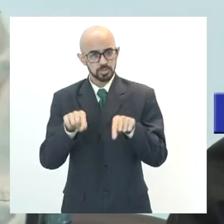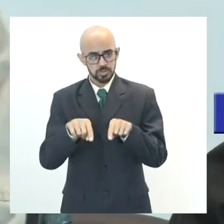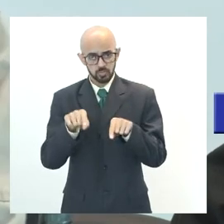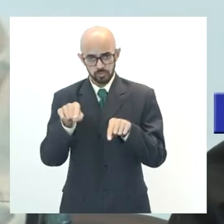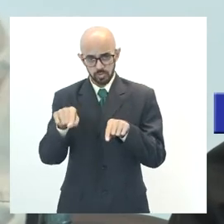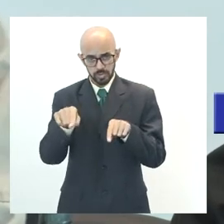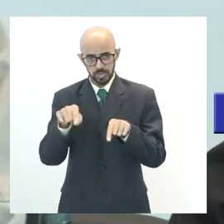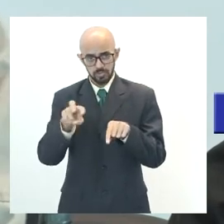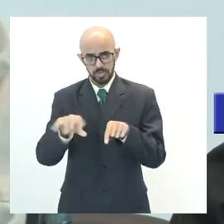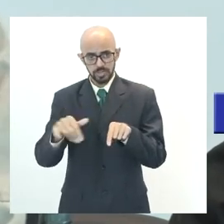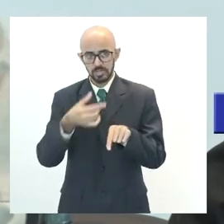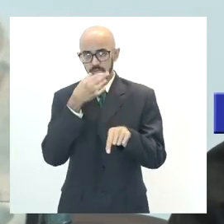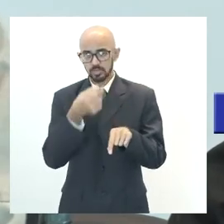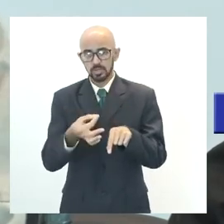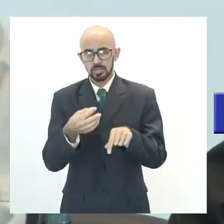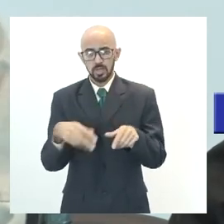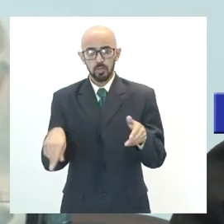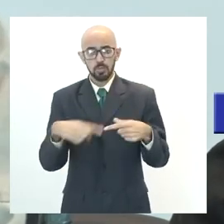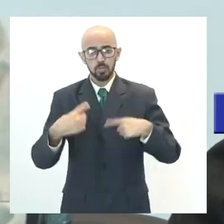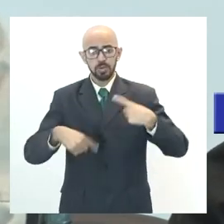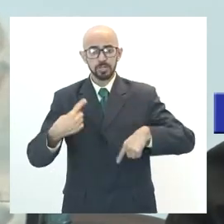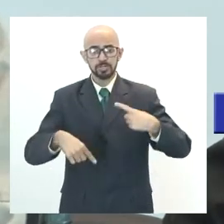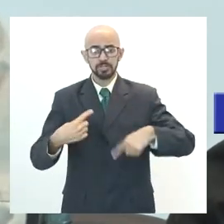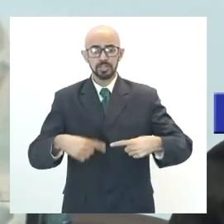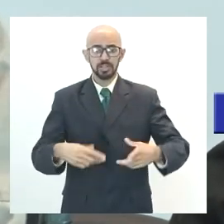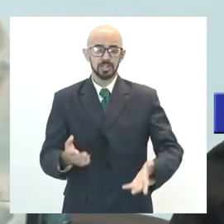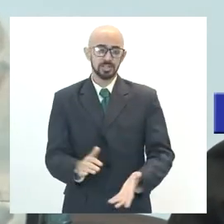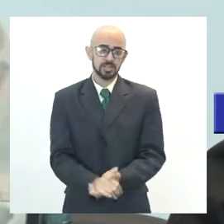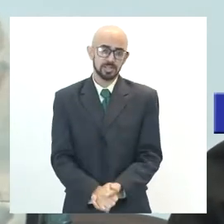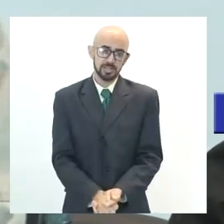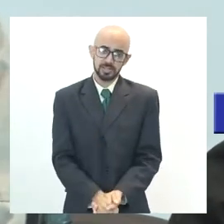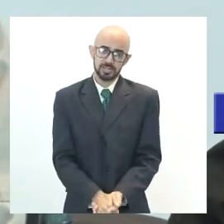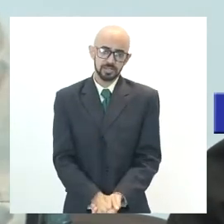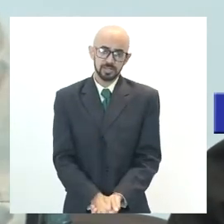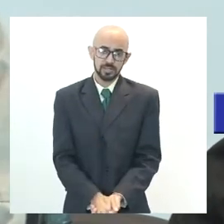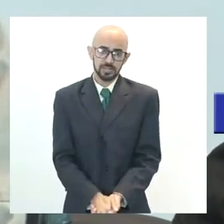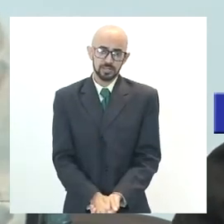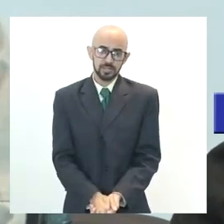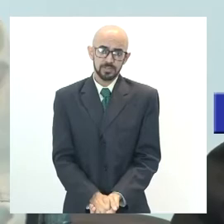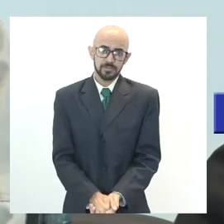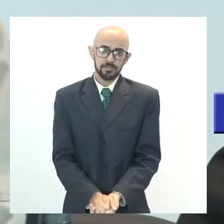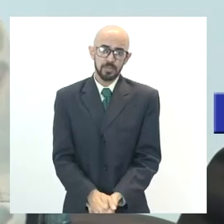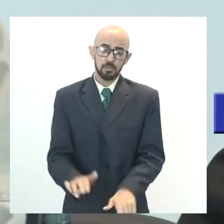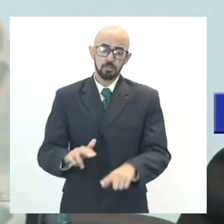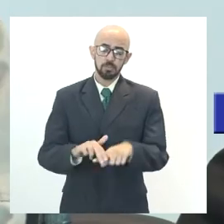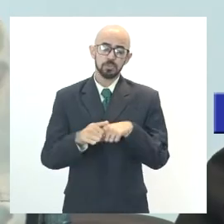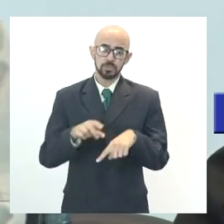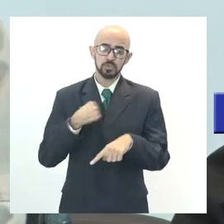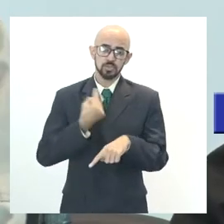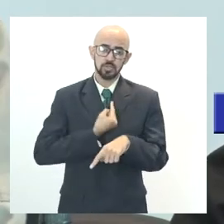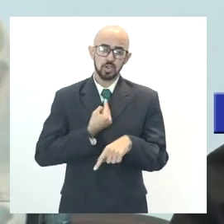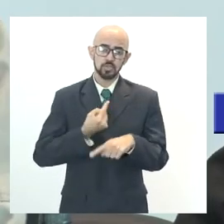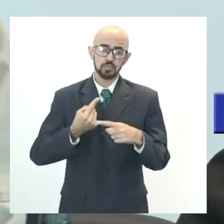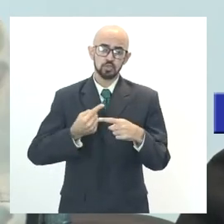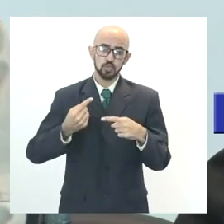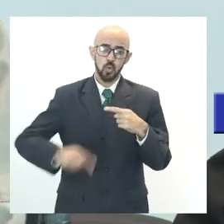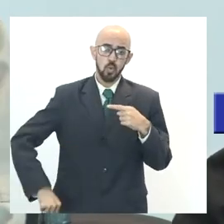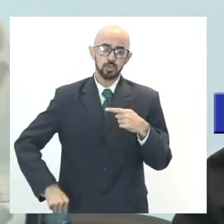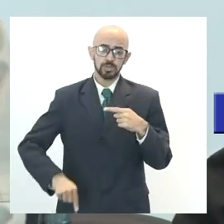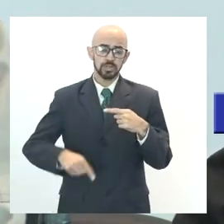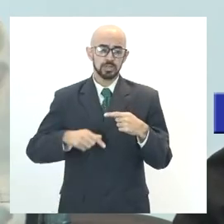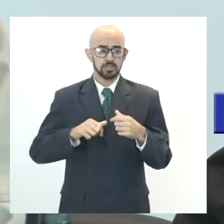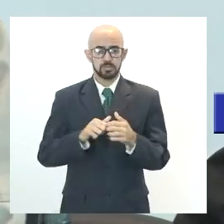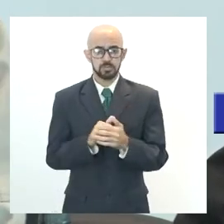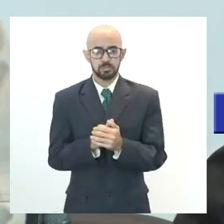por indicação política por indicação de afins por isso nós estamos contrário a essa seleção